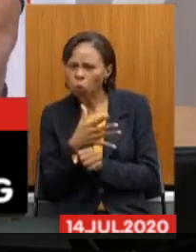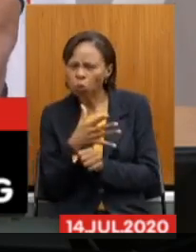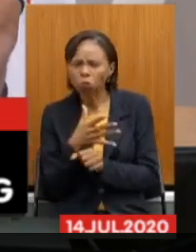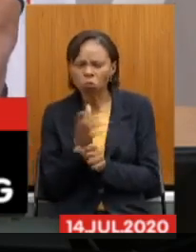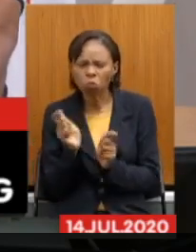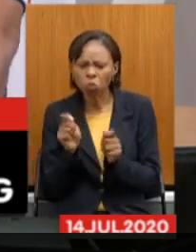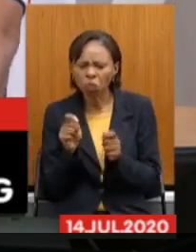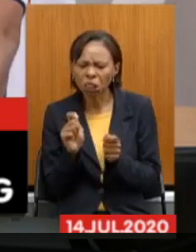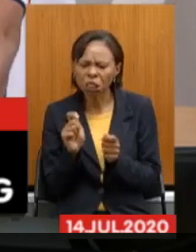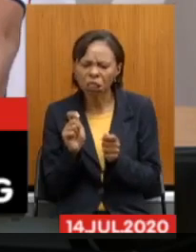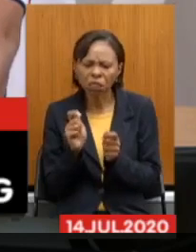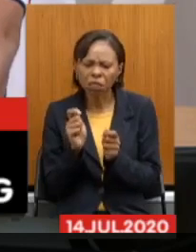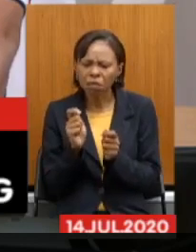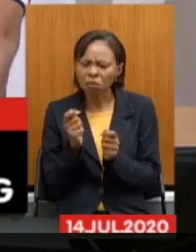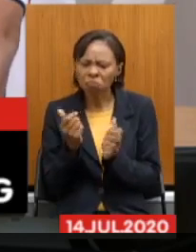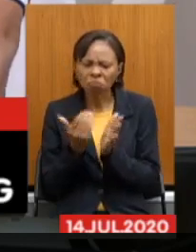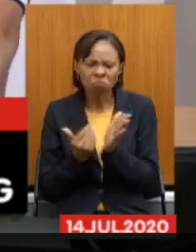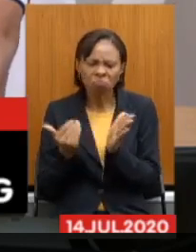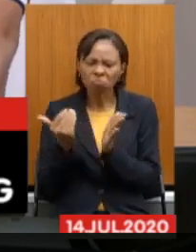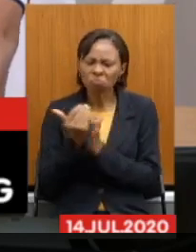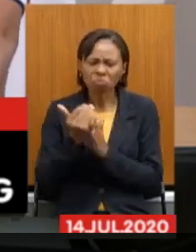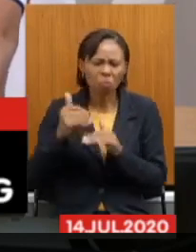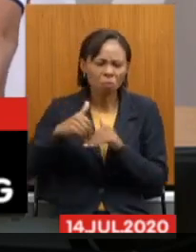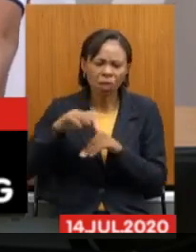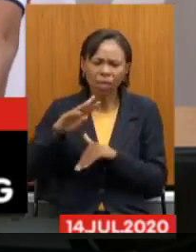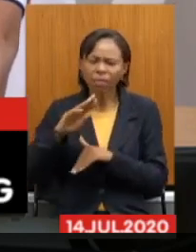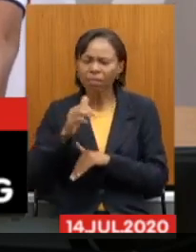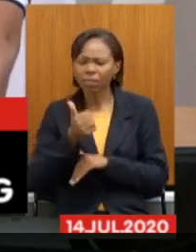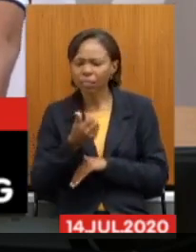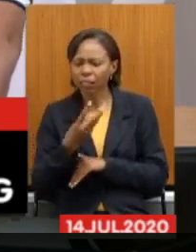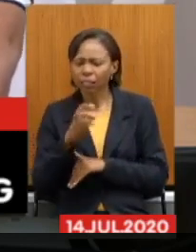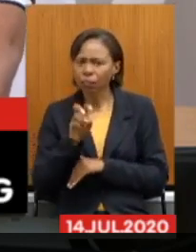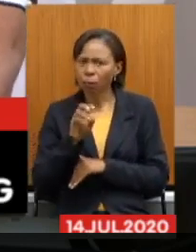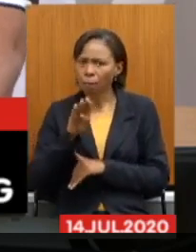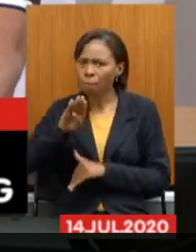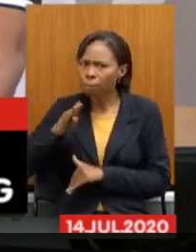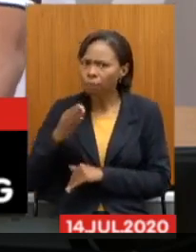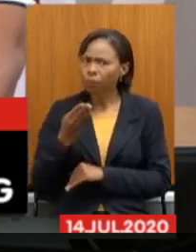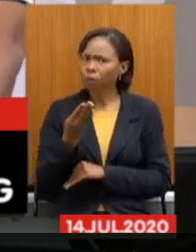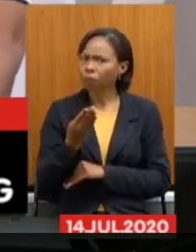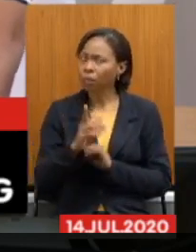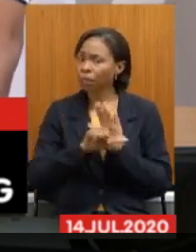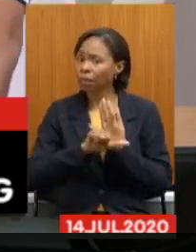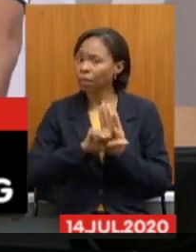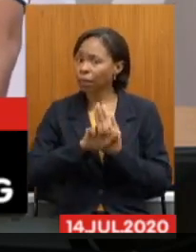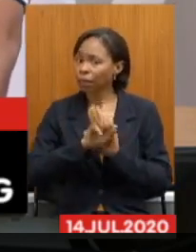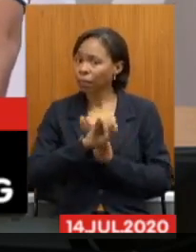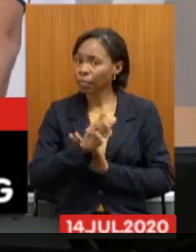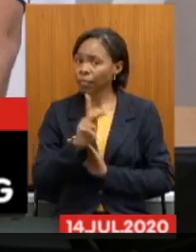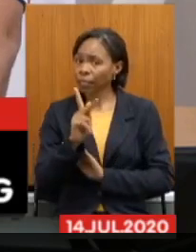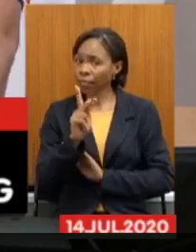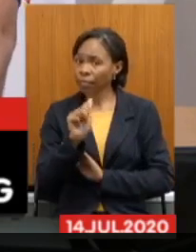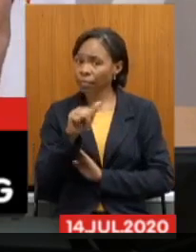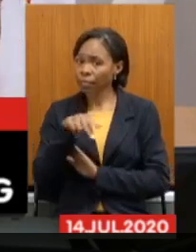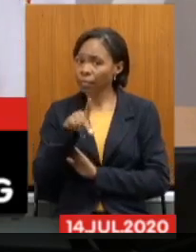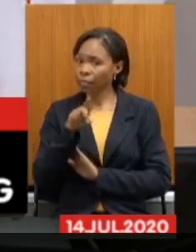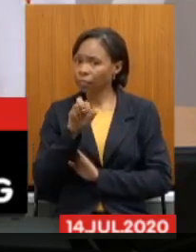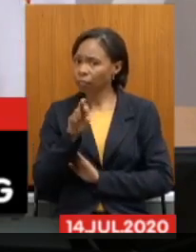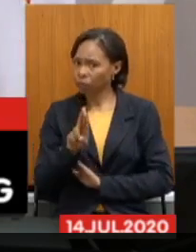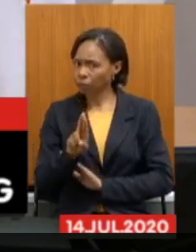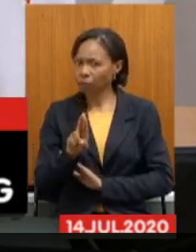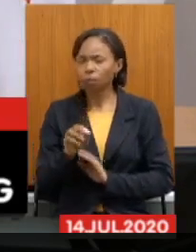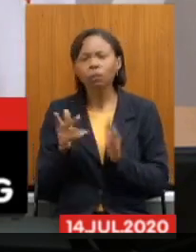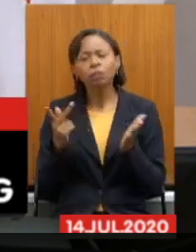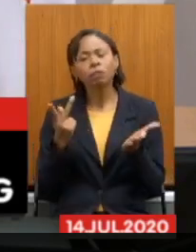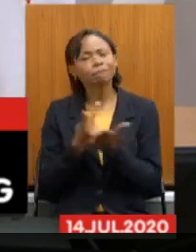de cerca de mais de 135 bilhões da Lei Candir. Sabe o que foi feito,